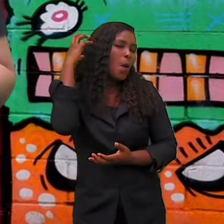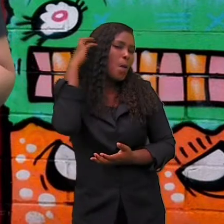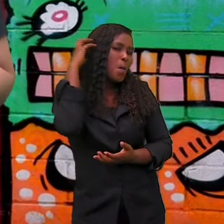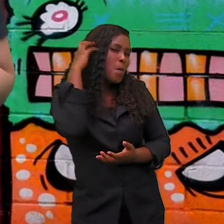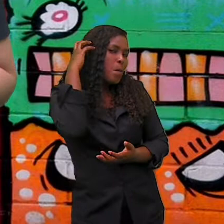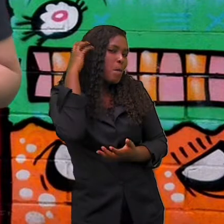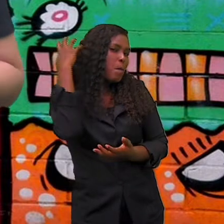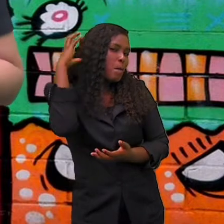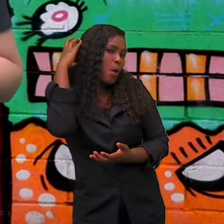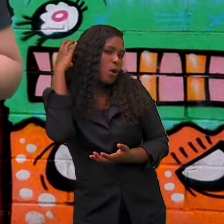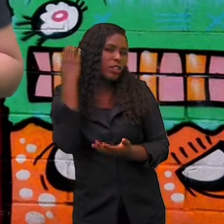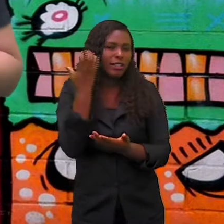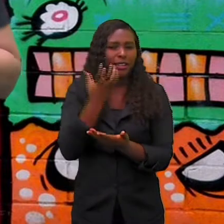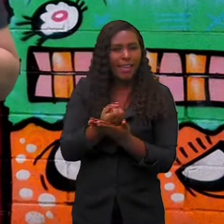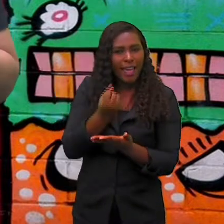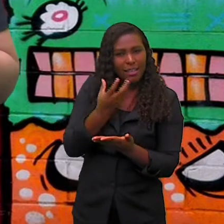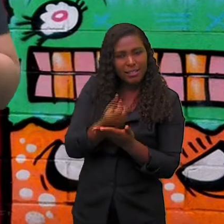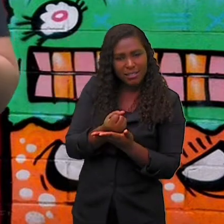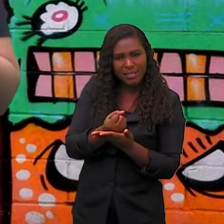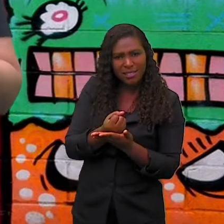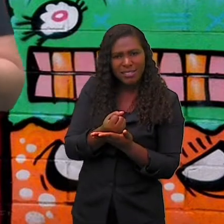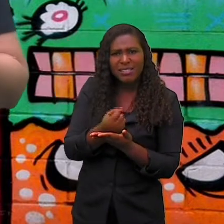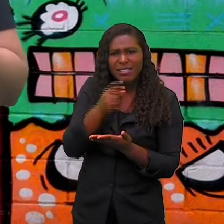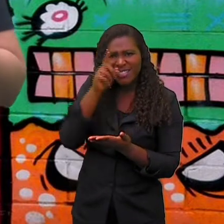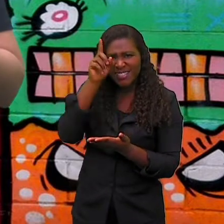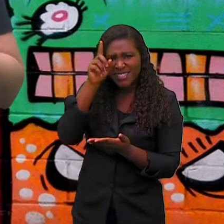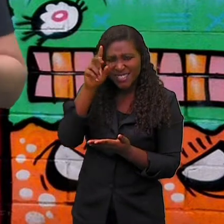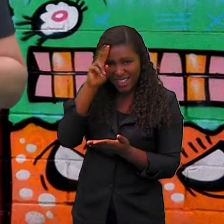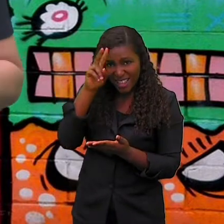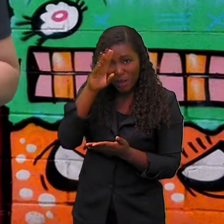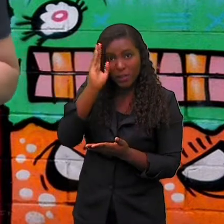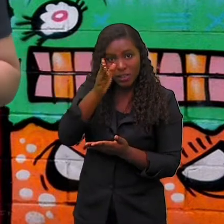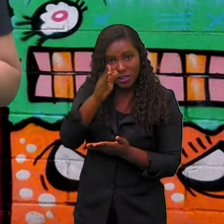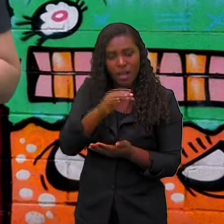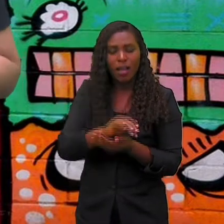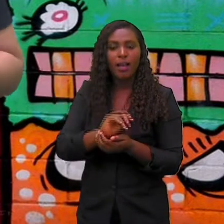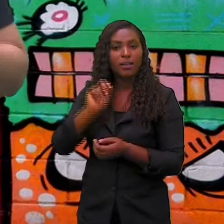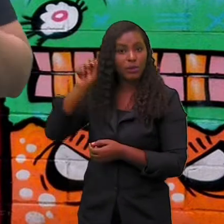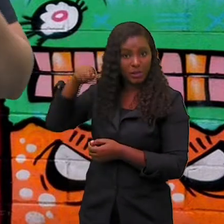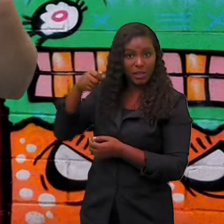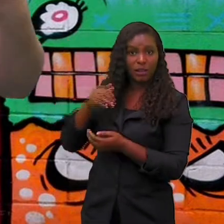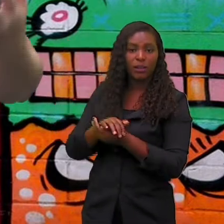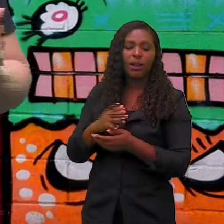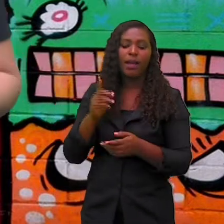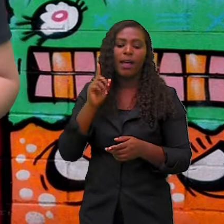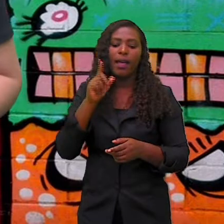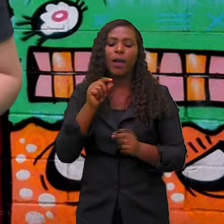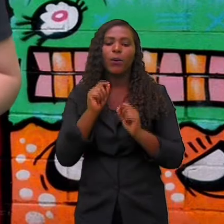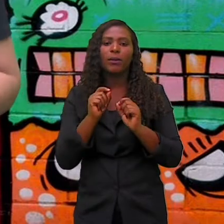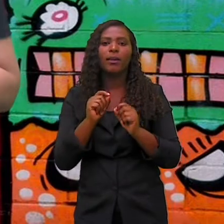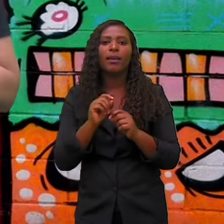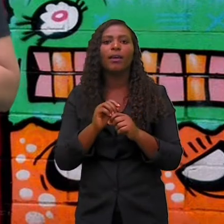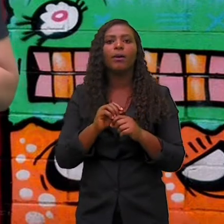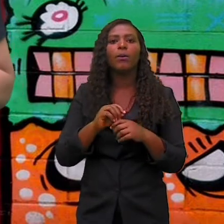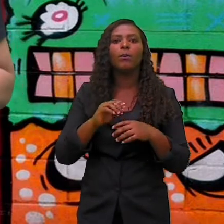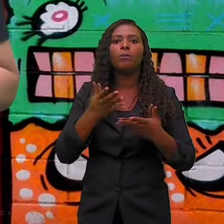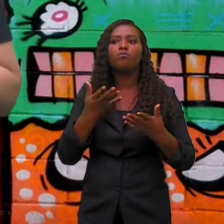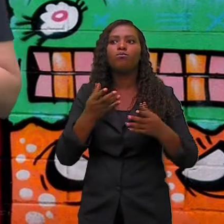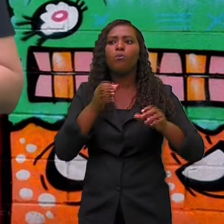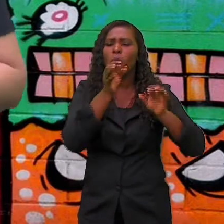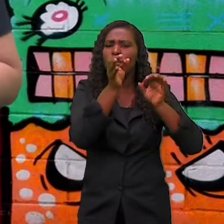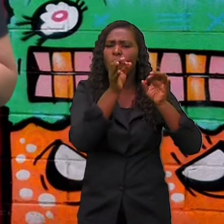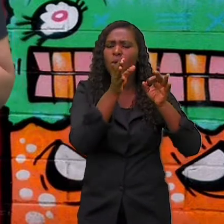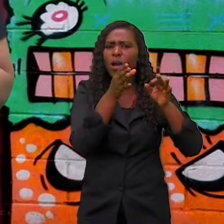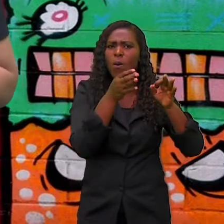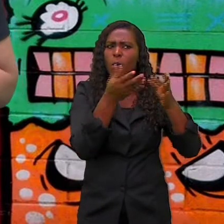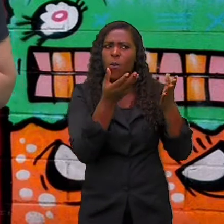Que é um programa que você pode ter aí, pode ser ouvido, pode ter não, né? Ele pode ser ouvido pela internet a qualquer hora, por